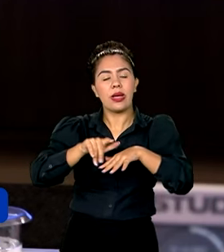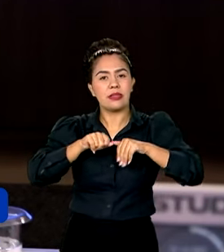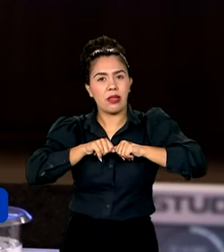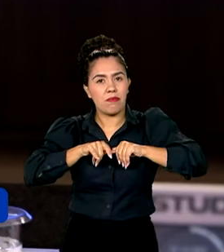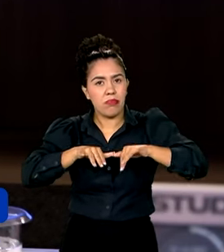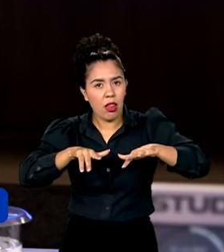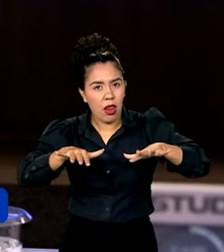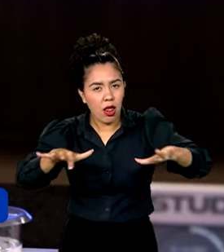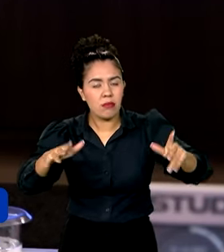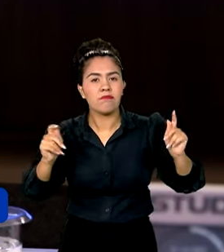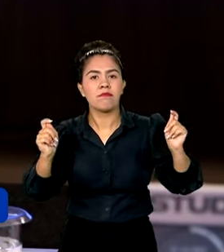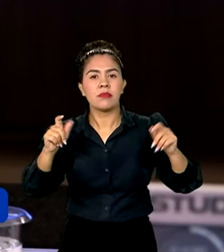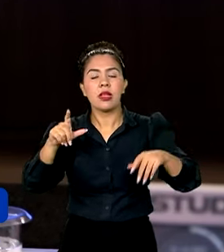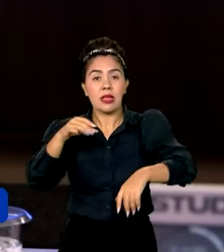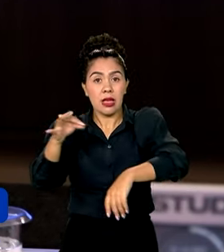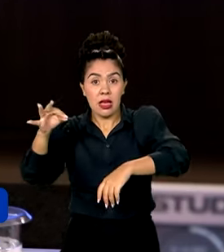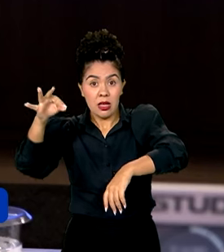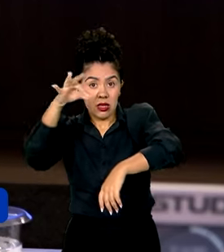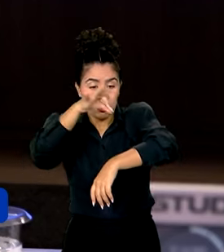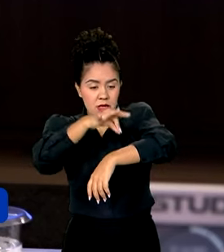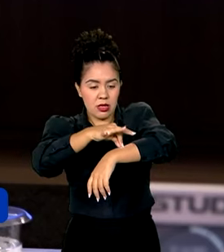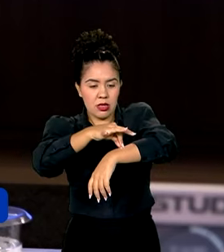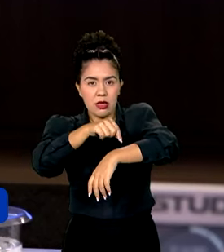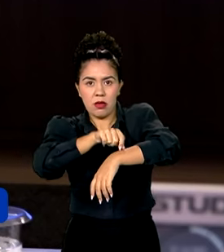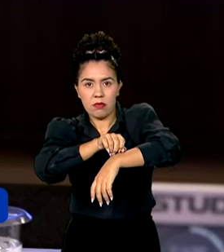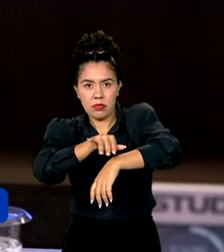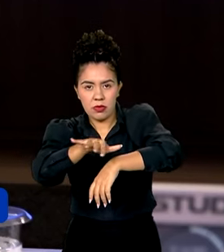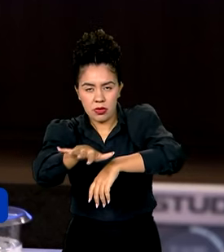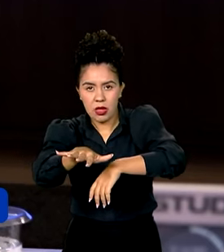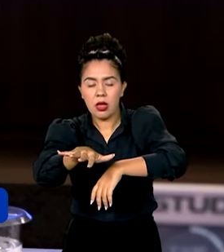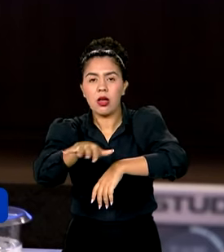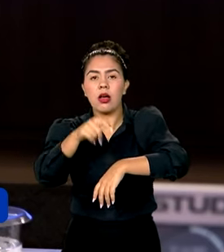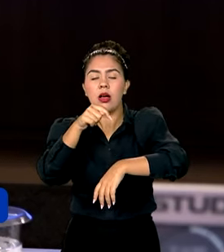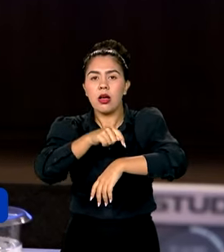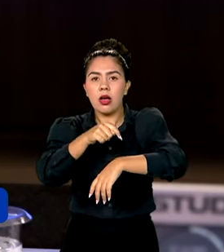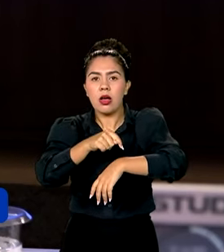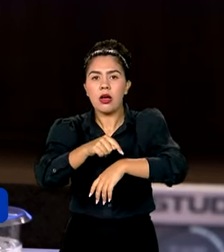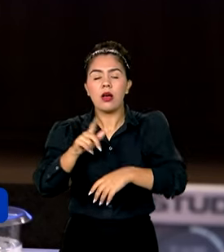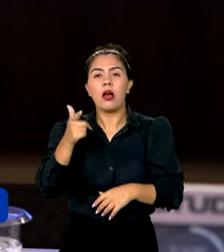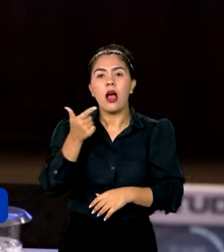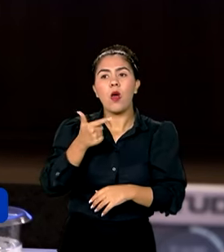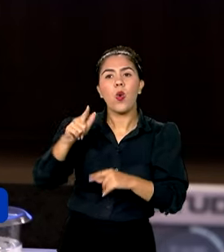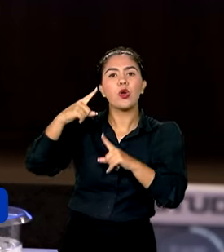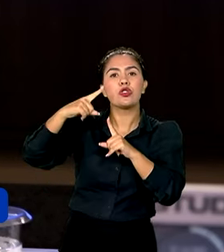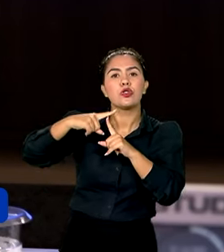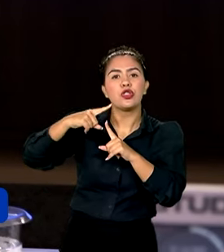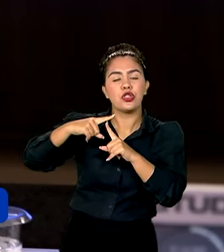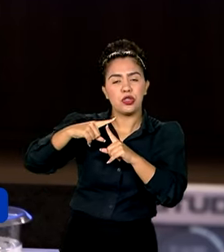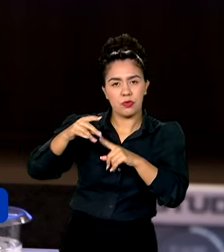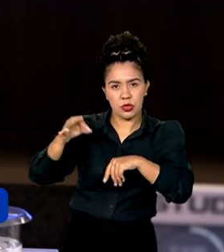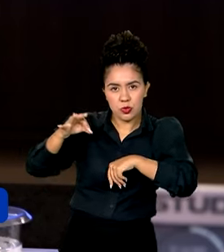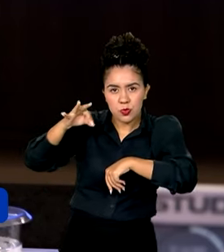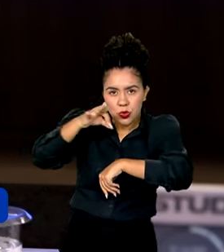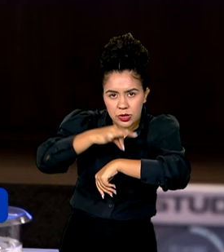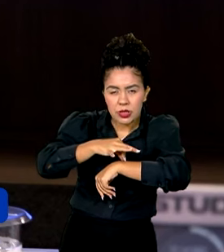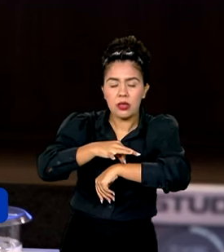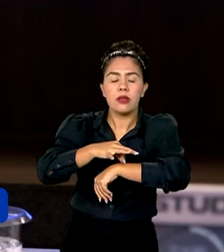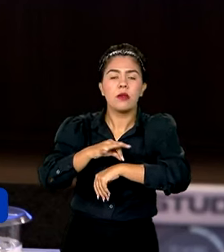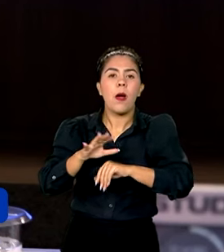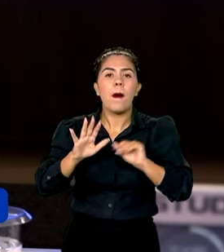eh por mosquito mas não pelo AES egípcios é um outro mosquito um outro vetor eh que tem